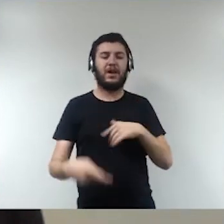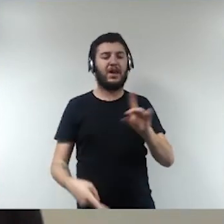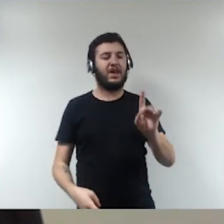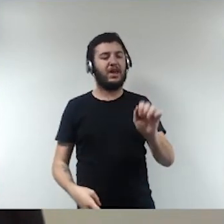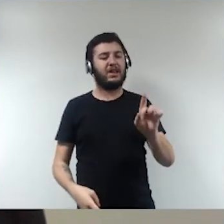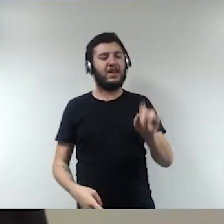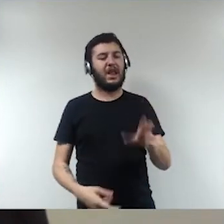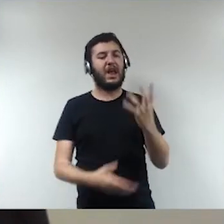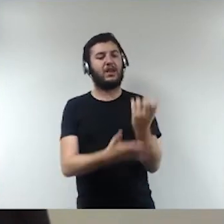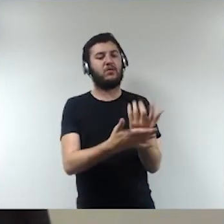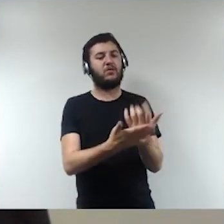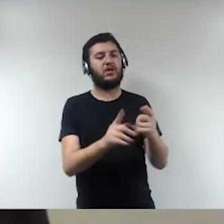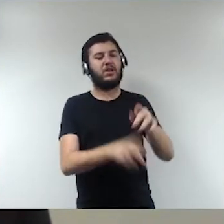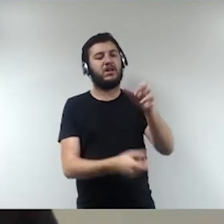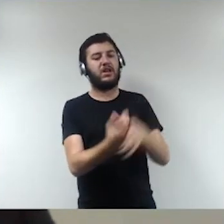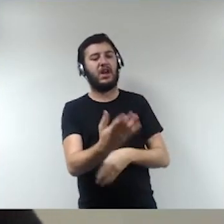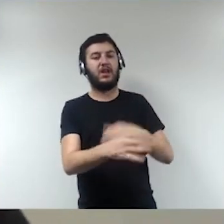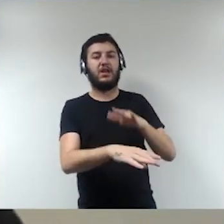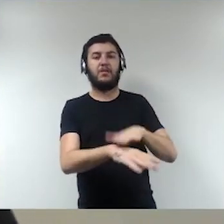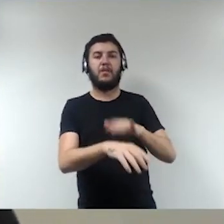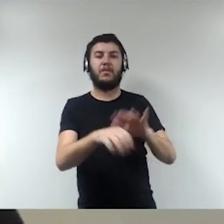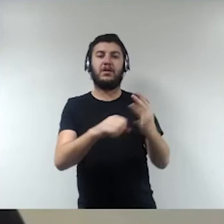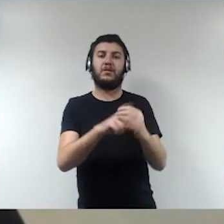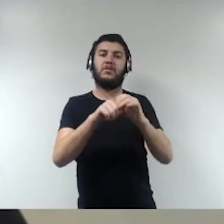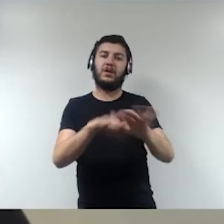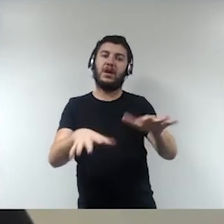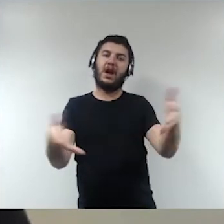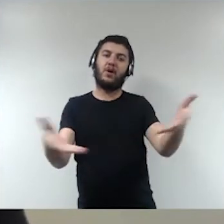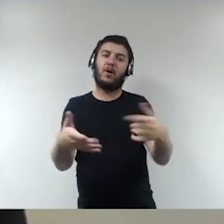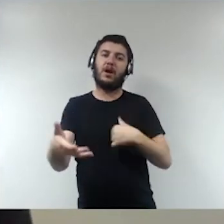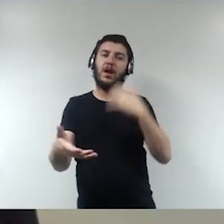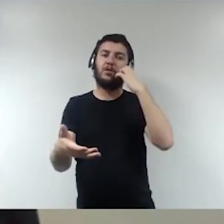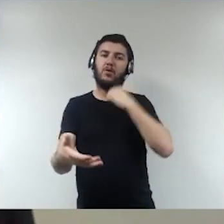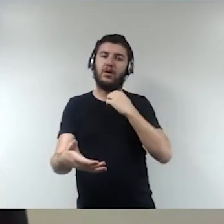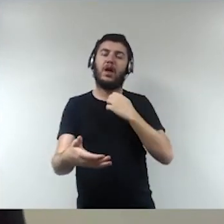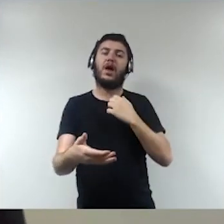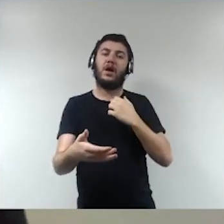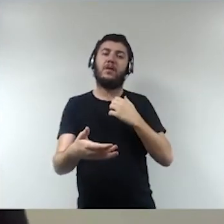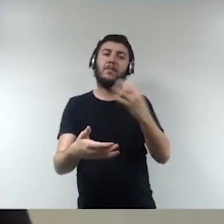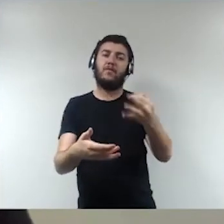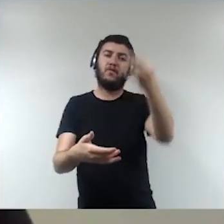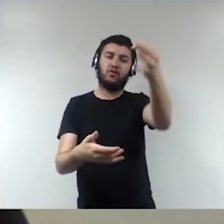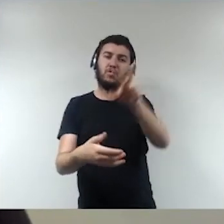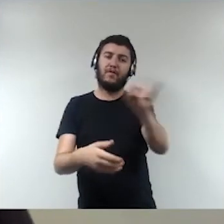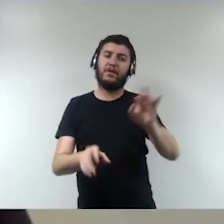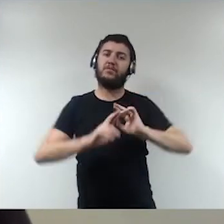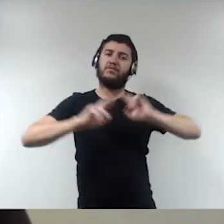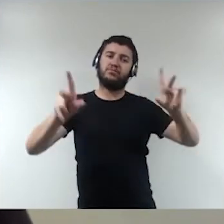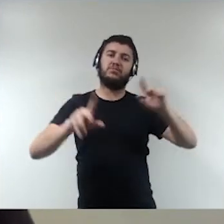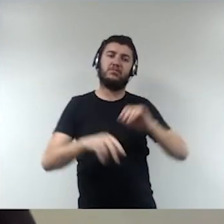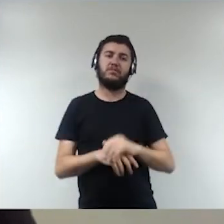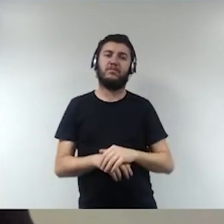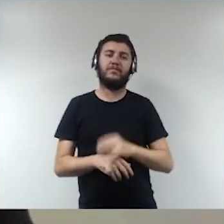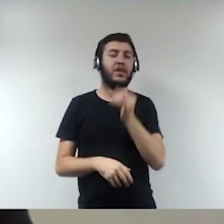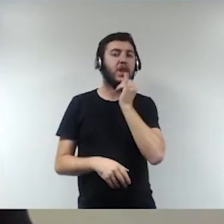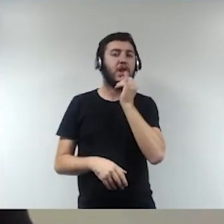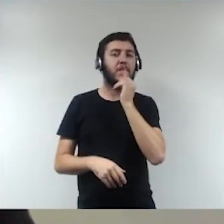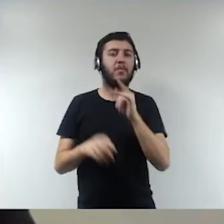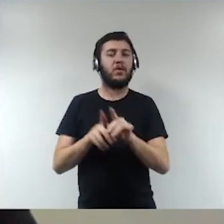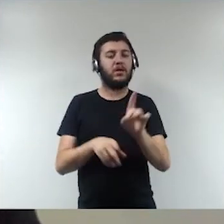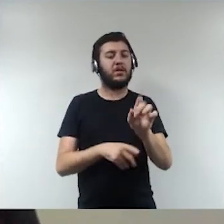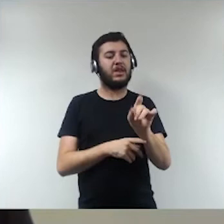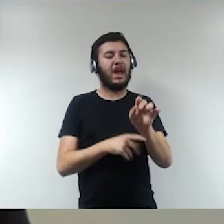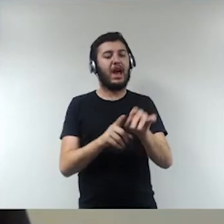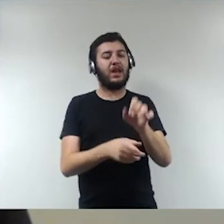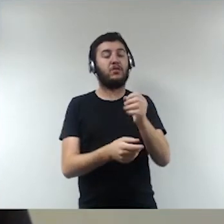de exceção e trazê-lo para uma realidade que vai ser absolutamente diversa. Nós não podemos trazer um dado de produtividade